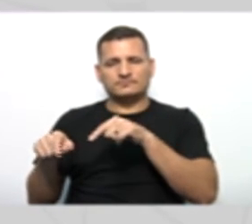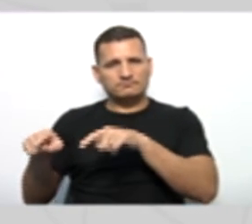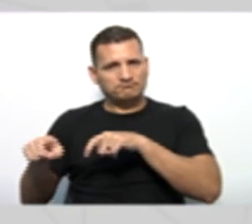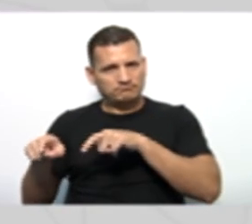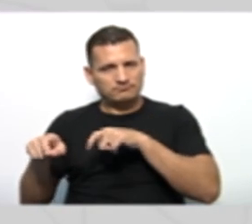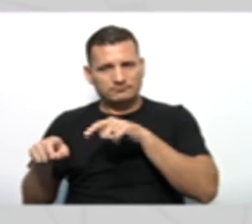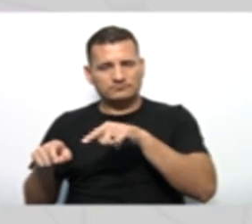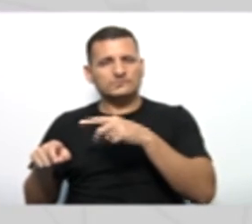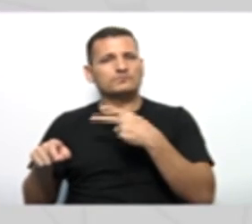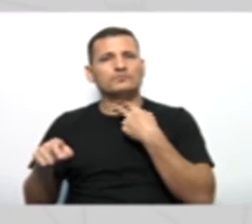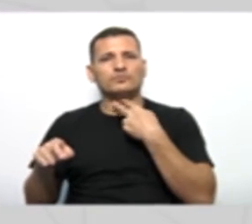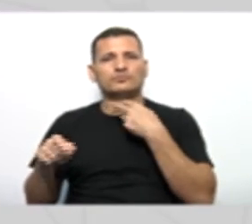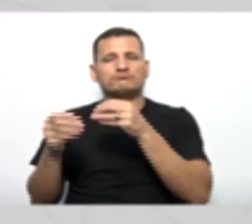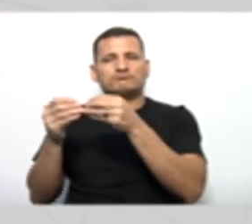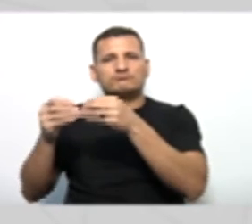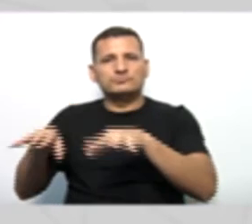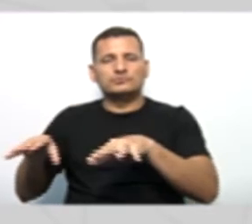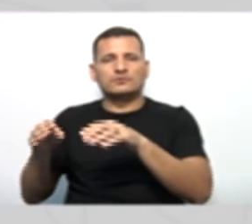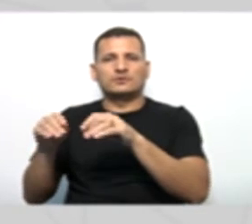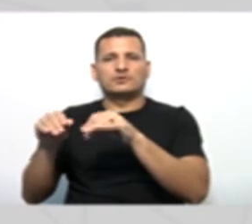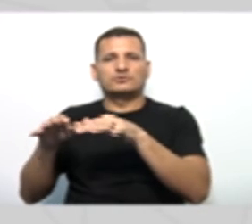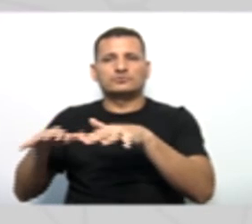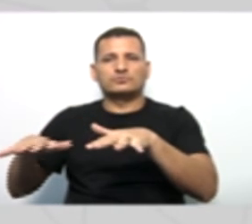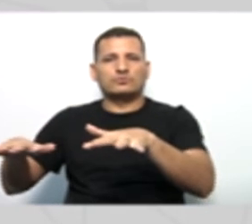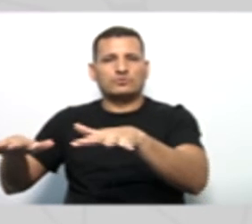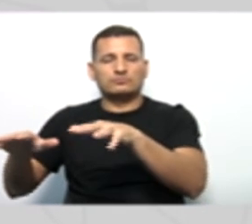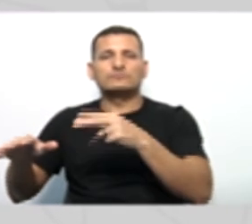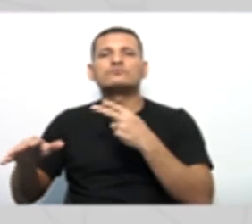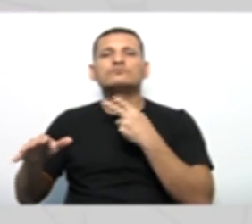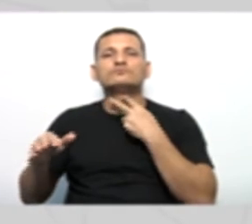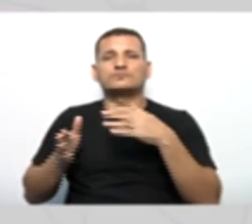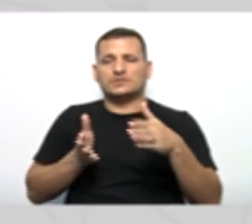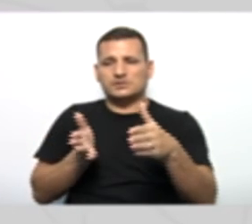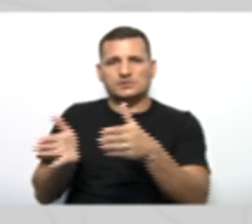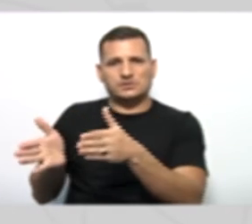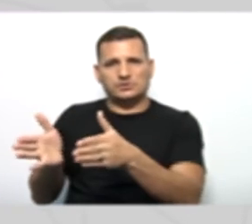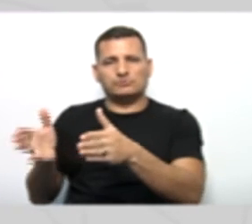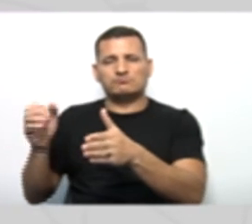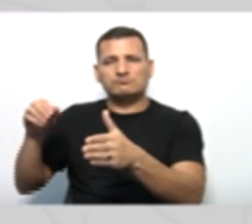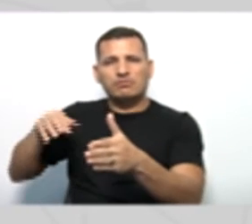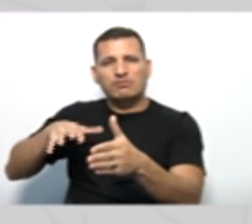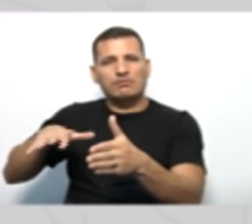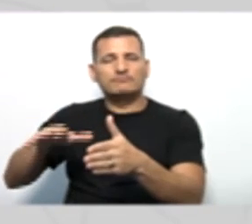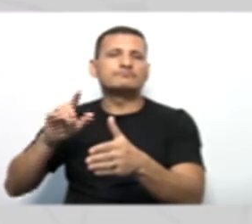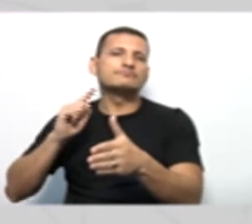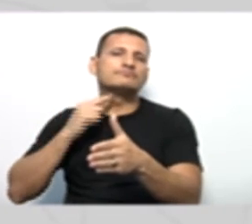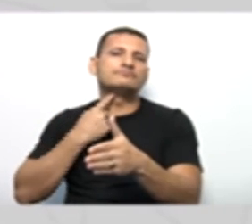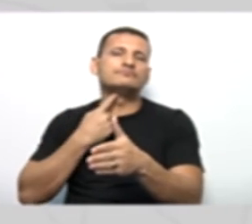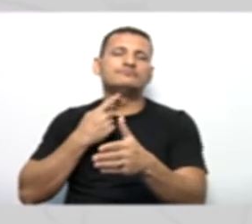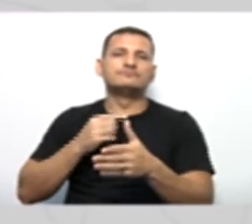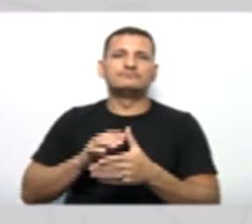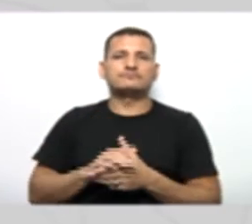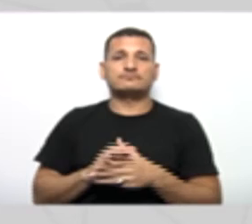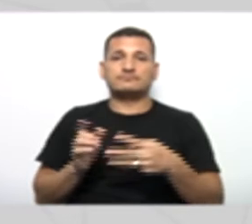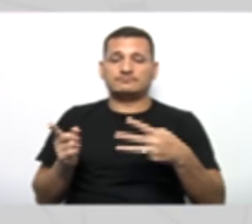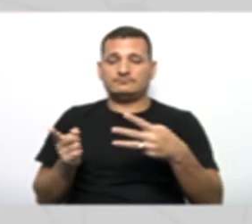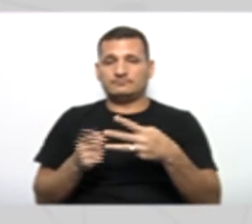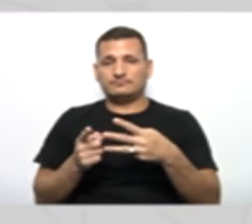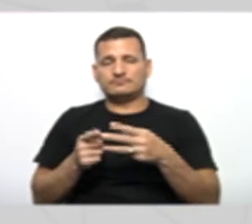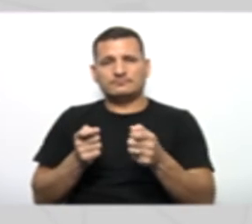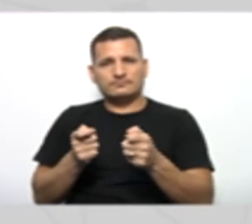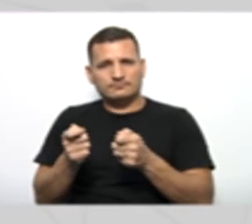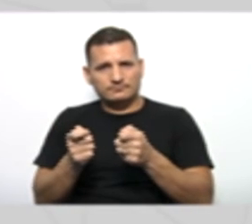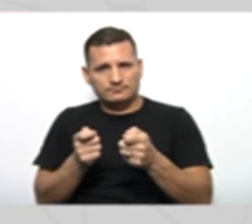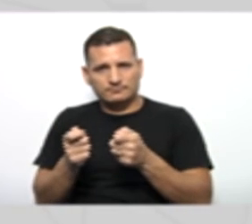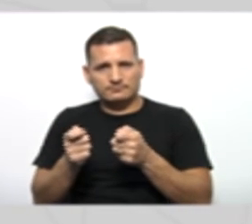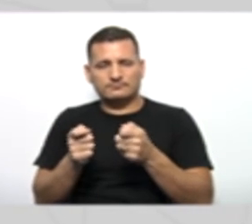pode destruir o solo, não pode poluir os rios. Tem também o impacto econômico. Se